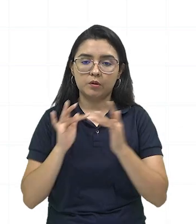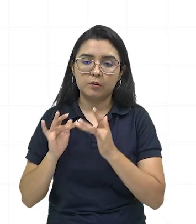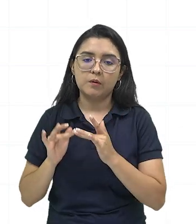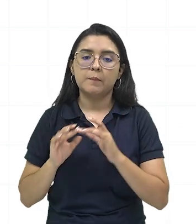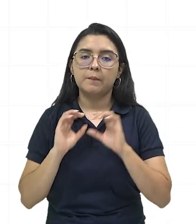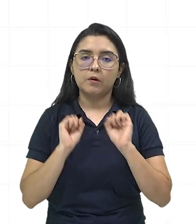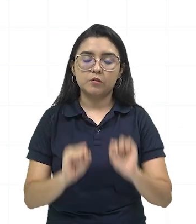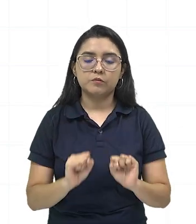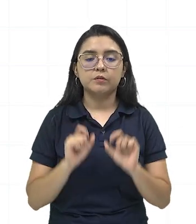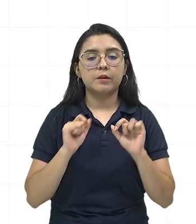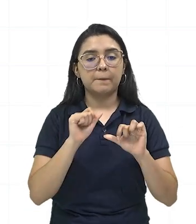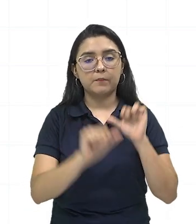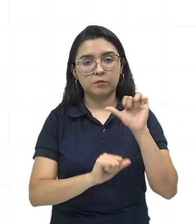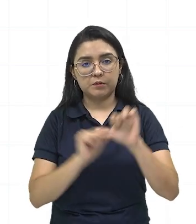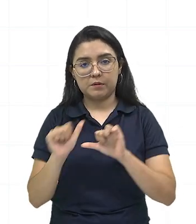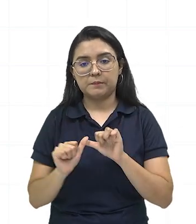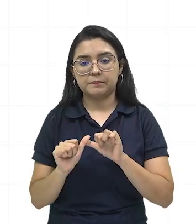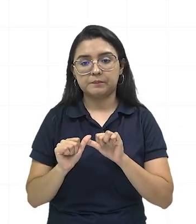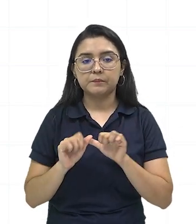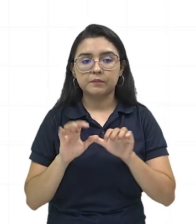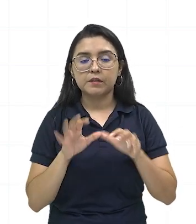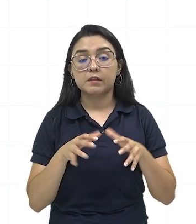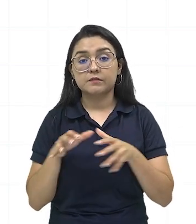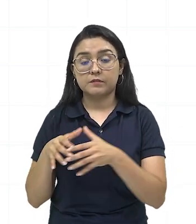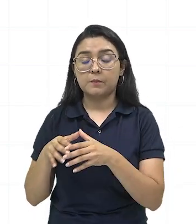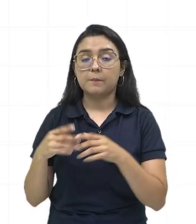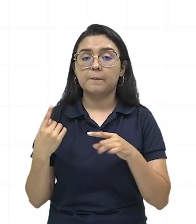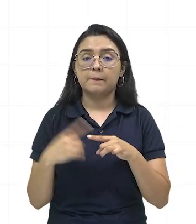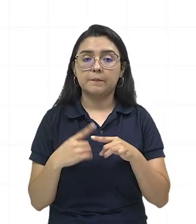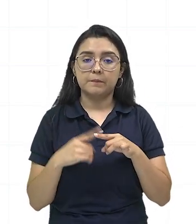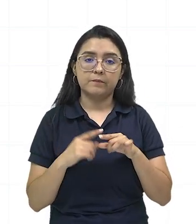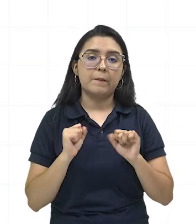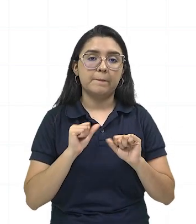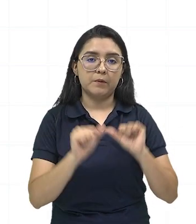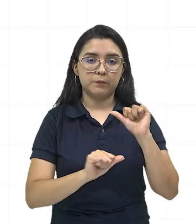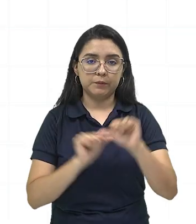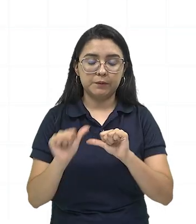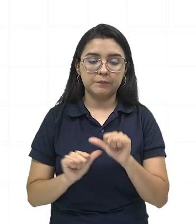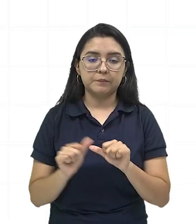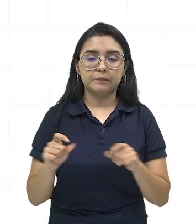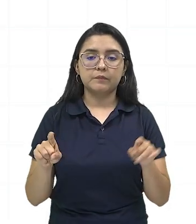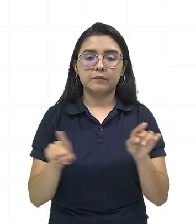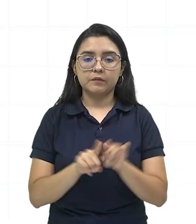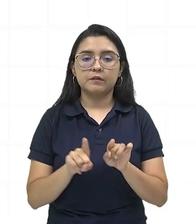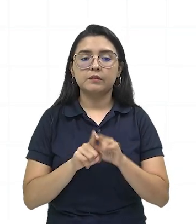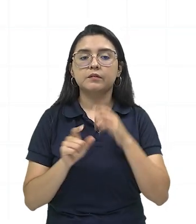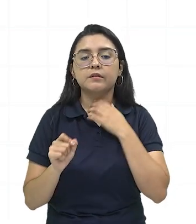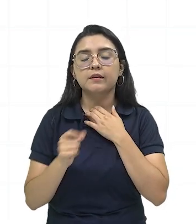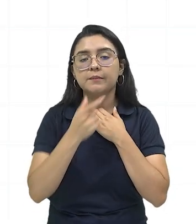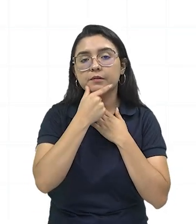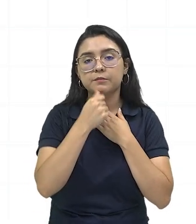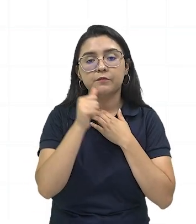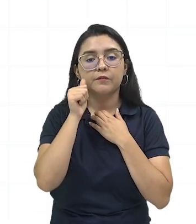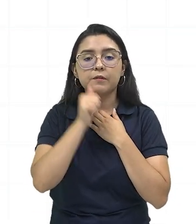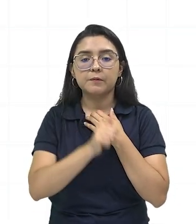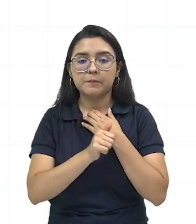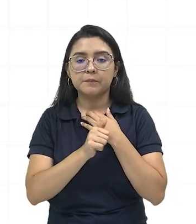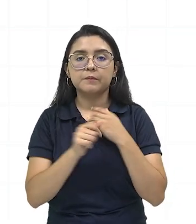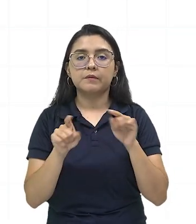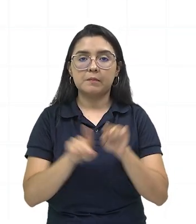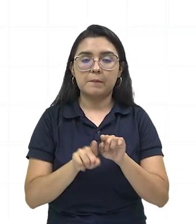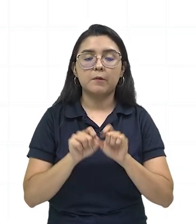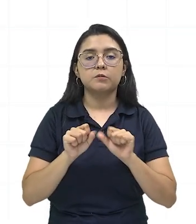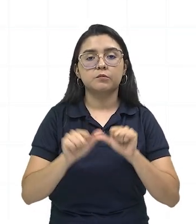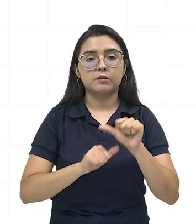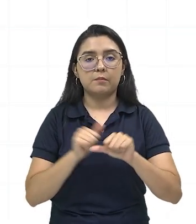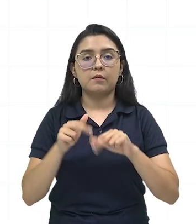ele vai mudar a sua classificação, porque ele é variável, vai mudando. Nós temos o masculino e feminino, então ele pode variar em